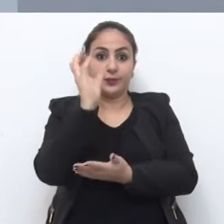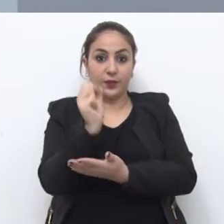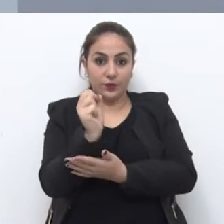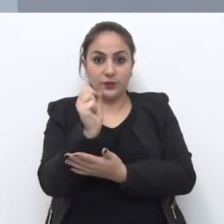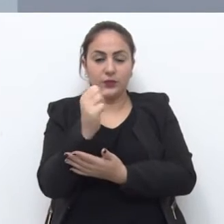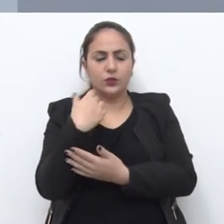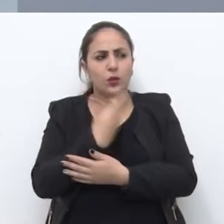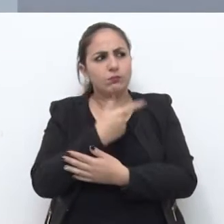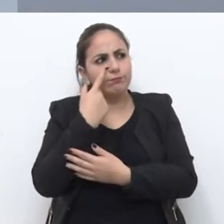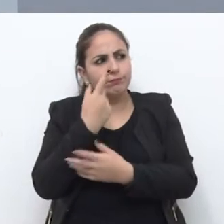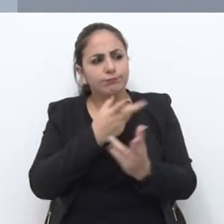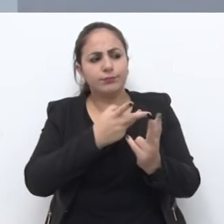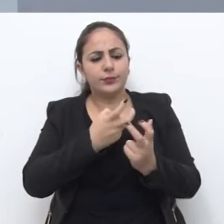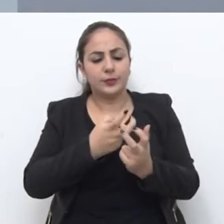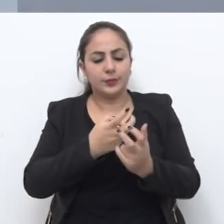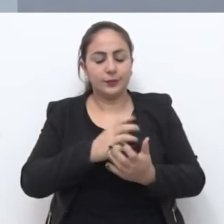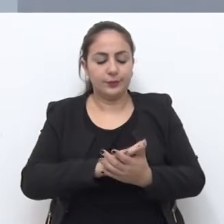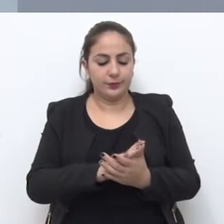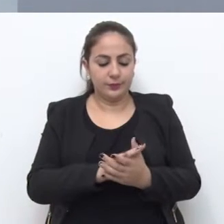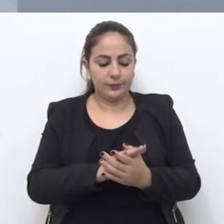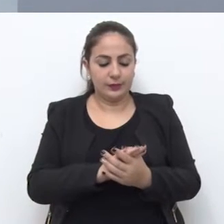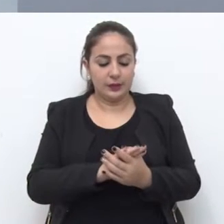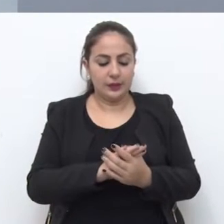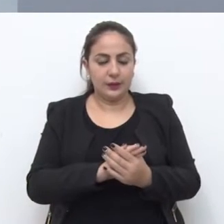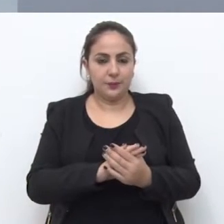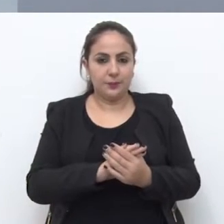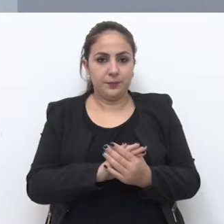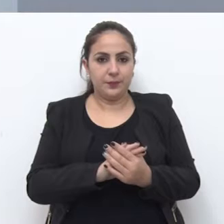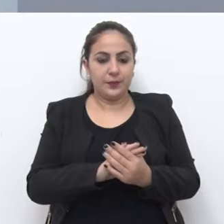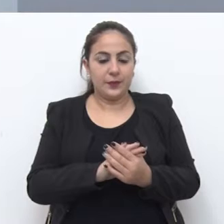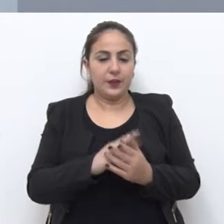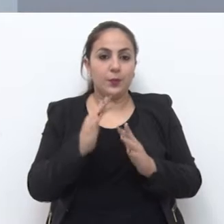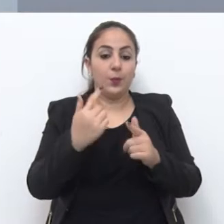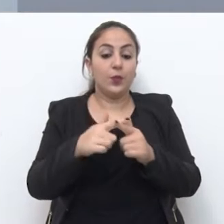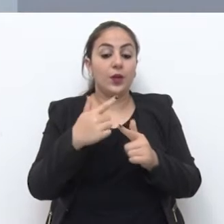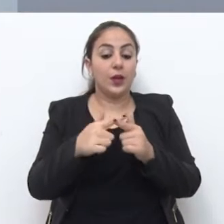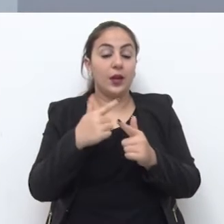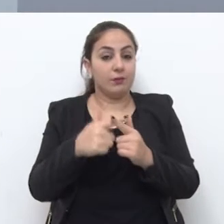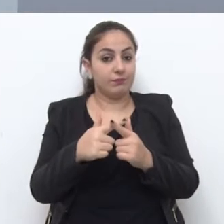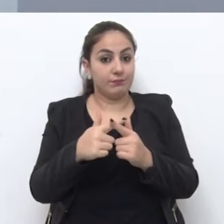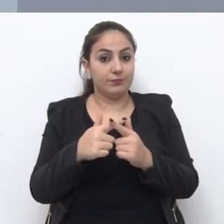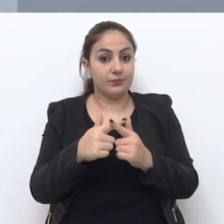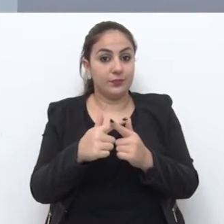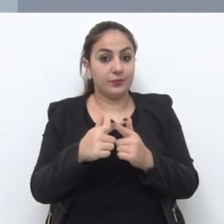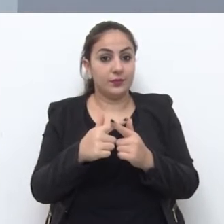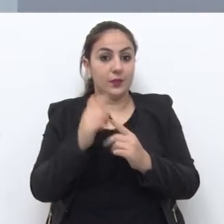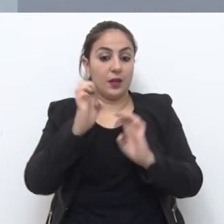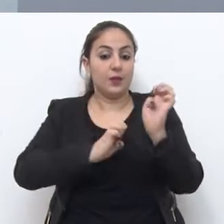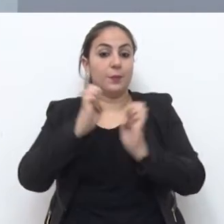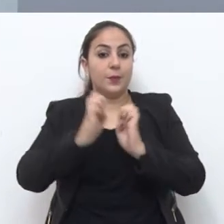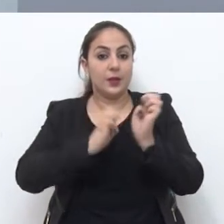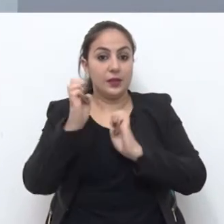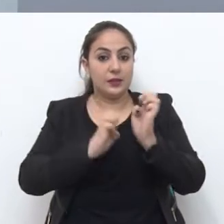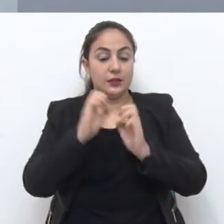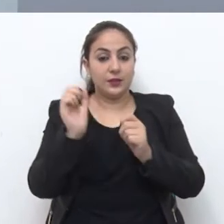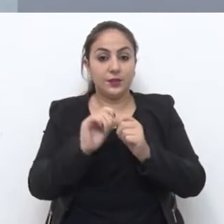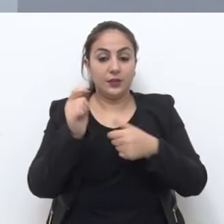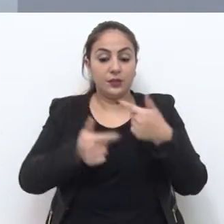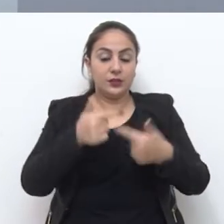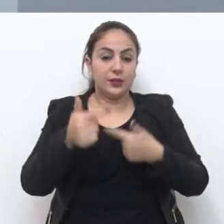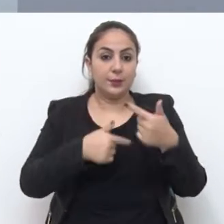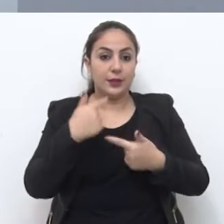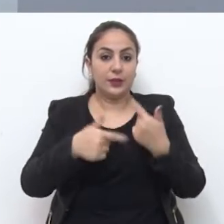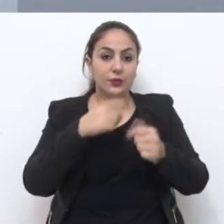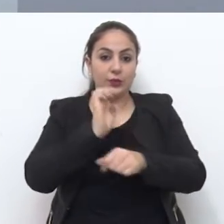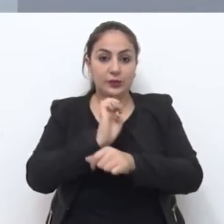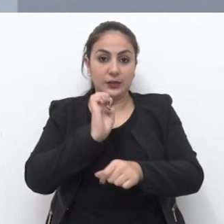sinal eletrônico, né, de fiscalização eletrônica, em função de que a empresa que prestava o